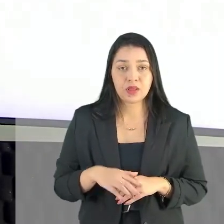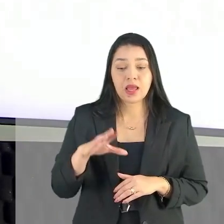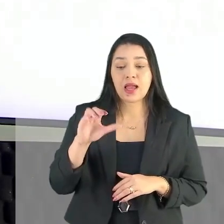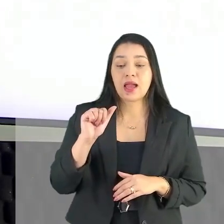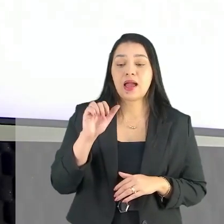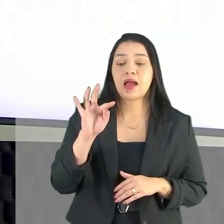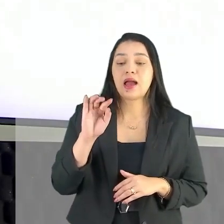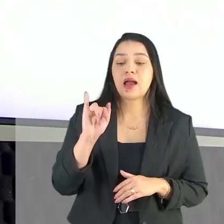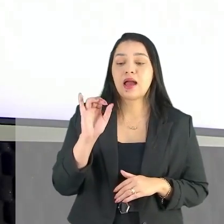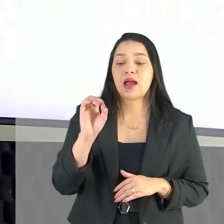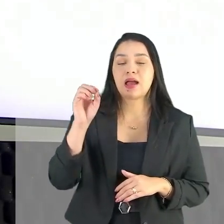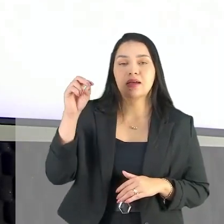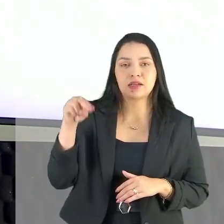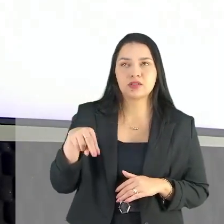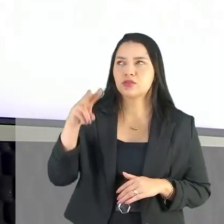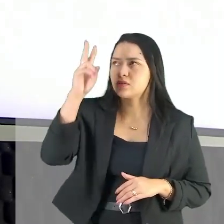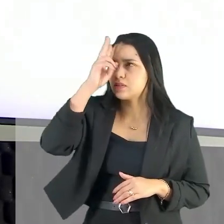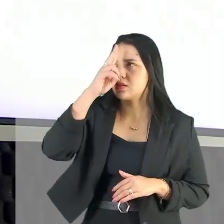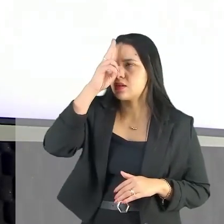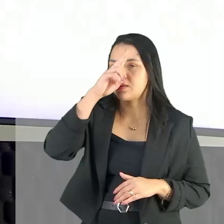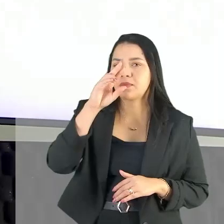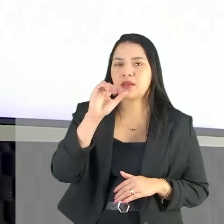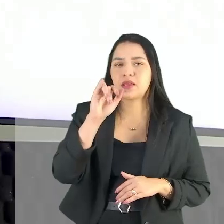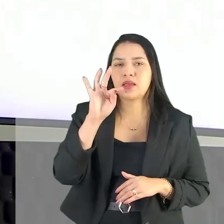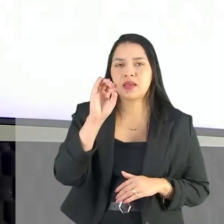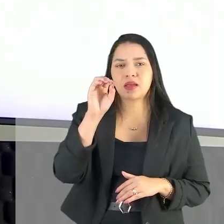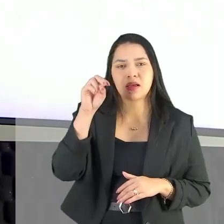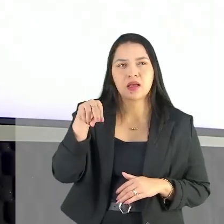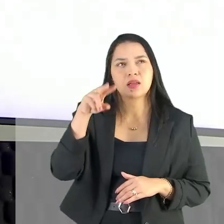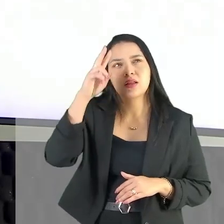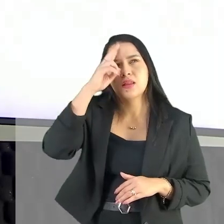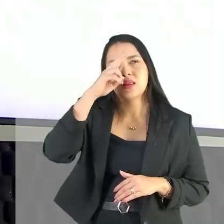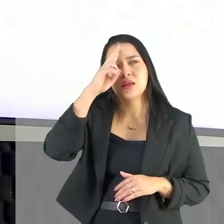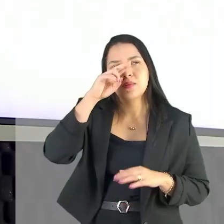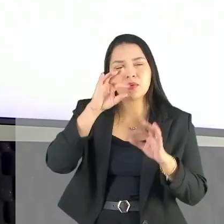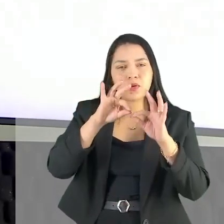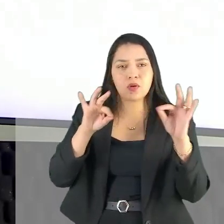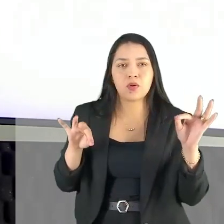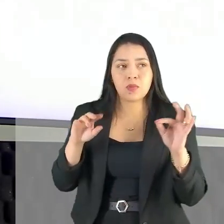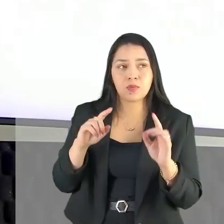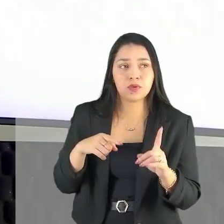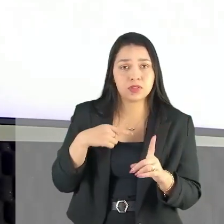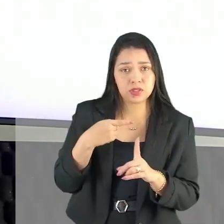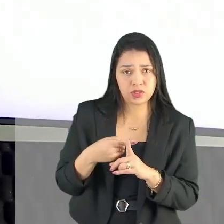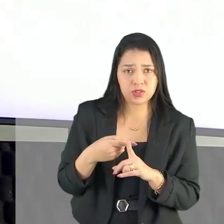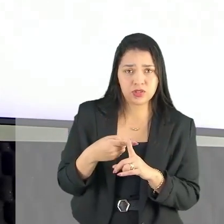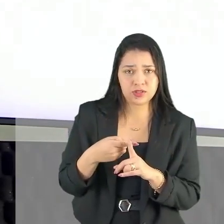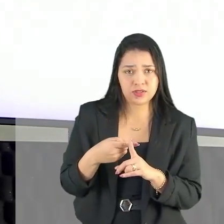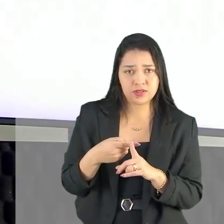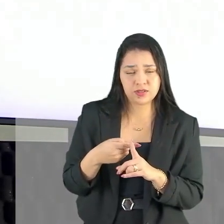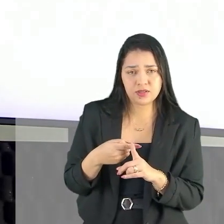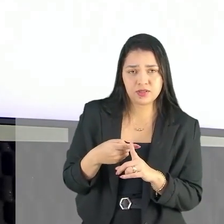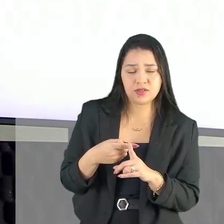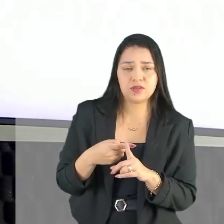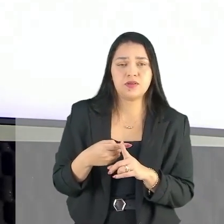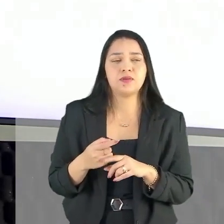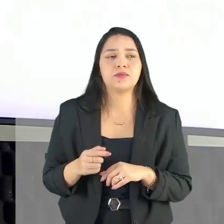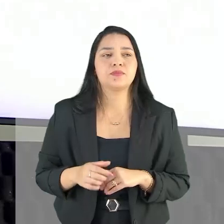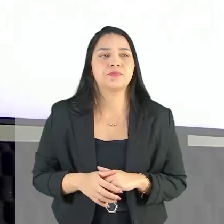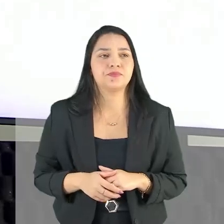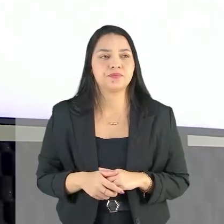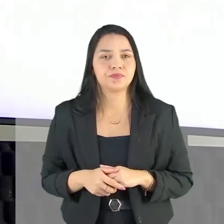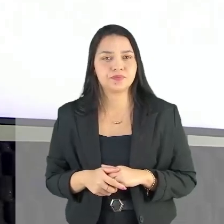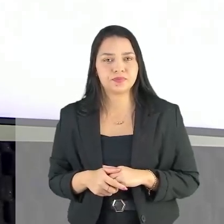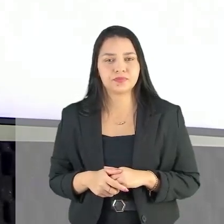Cátion. Cátodo lembra cátion, né? Bem longe. Positivo, então beleza. O cátodo é o polo positivo